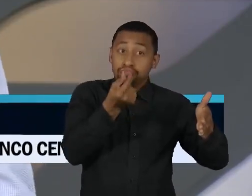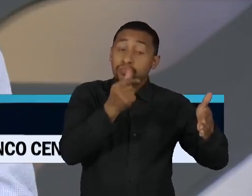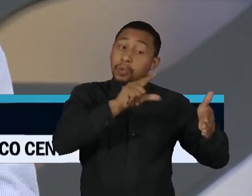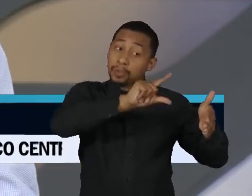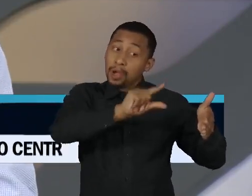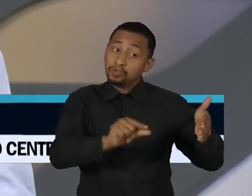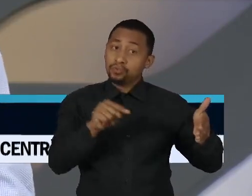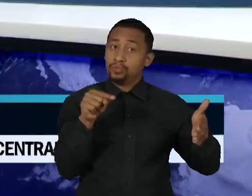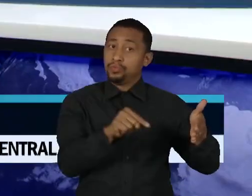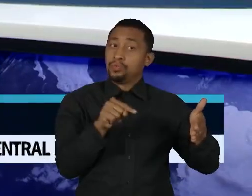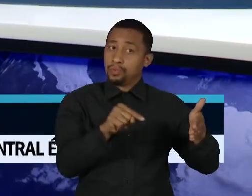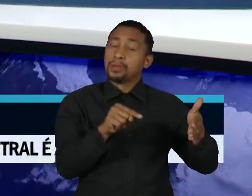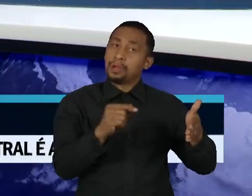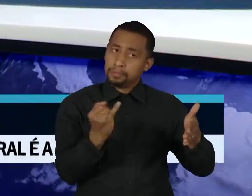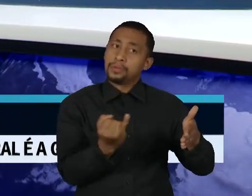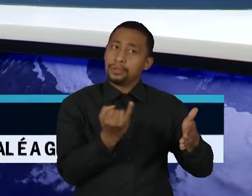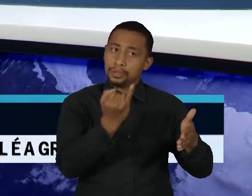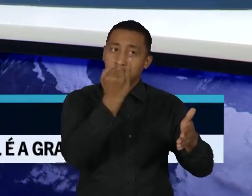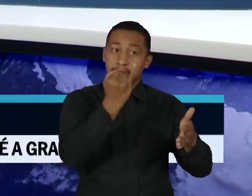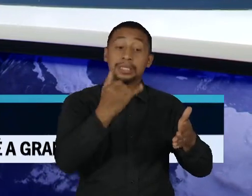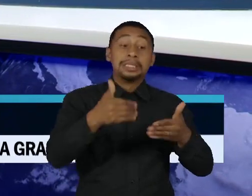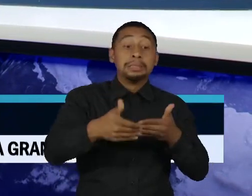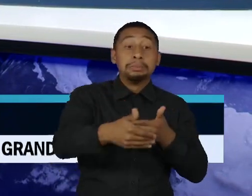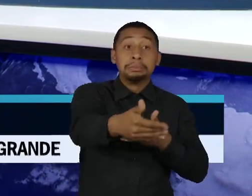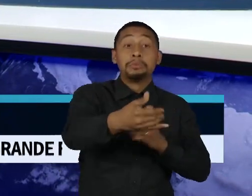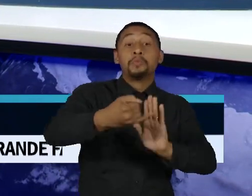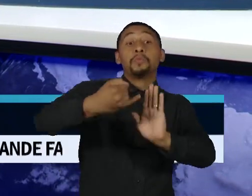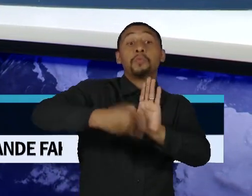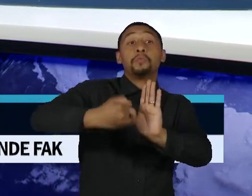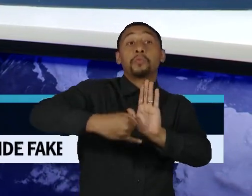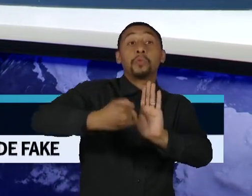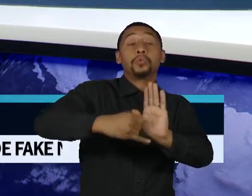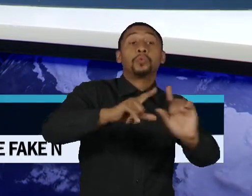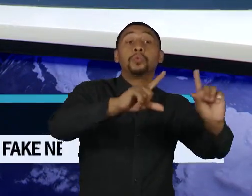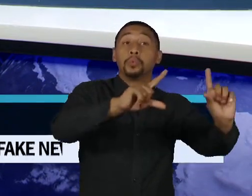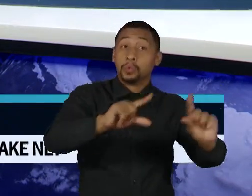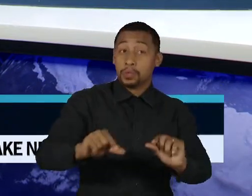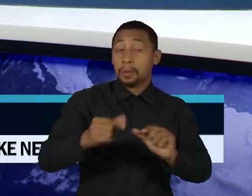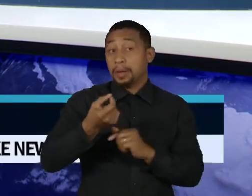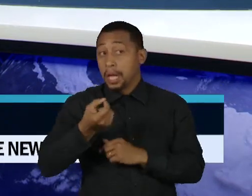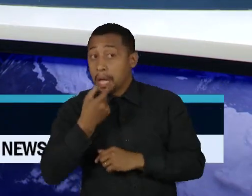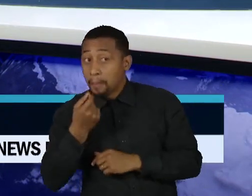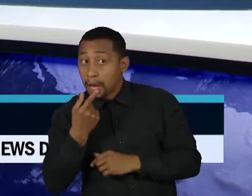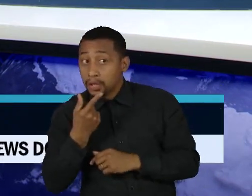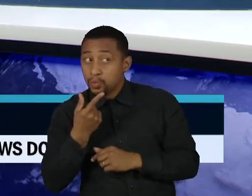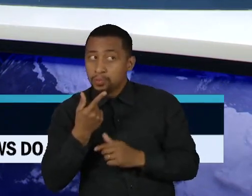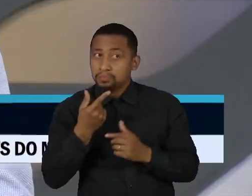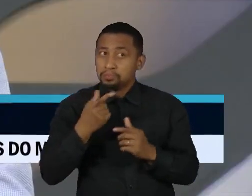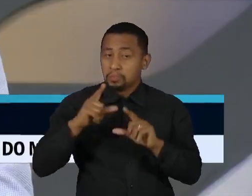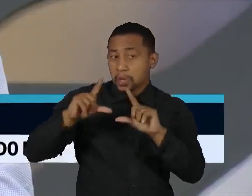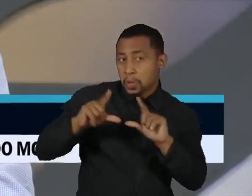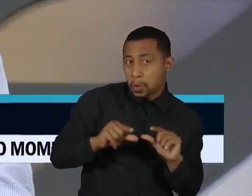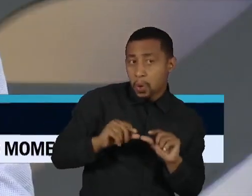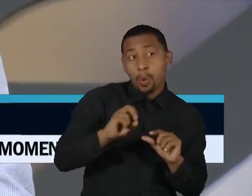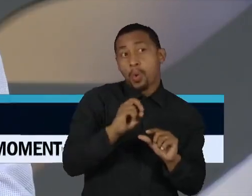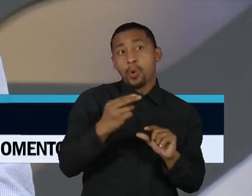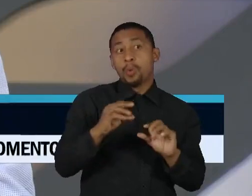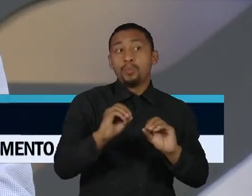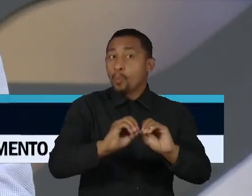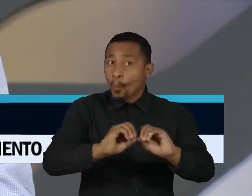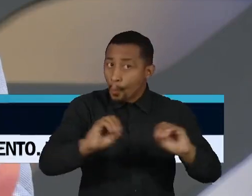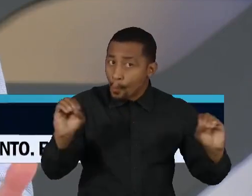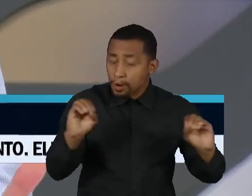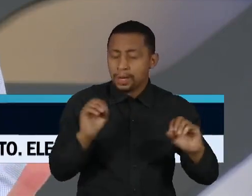esses dois setores foram realmente de impostos menores ou quase Zero isso sem dúvida que vai